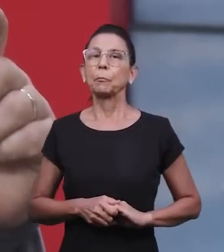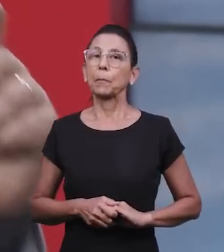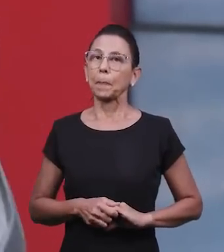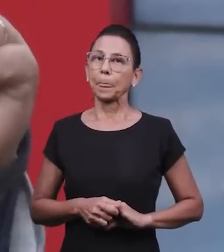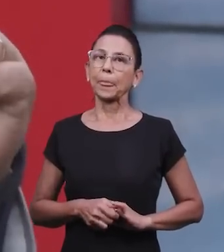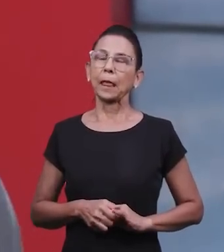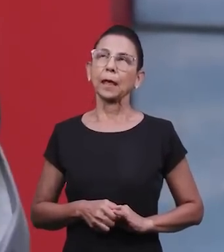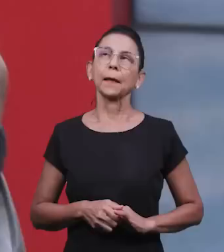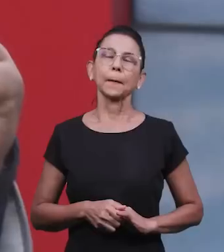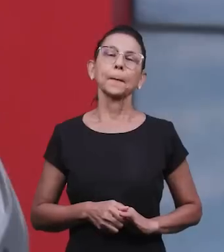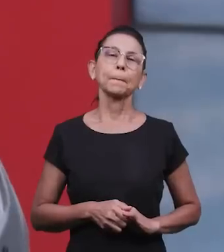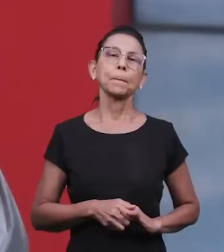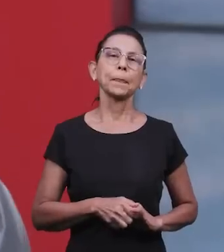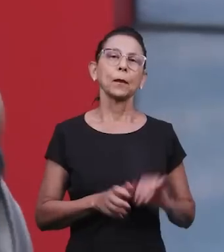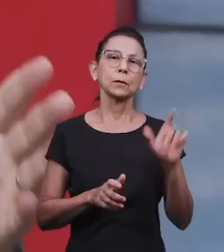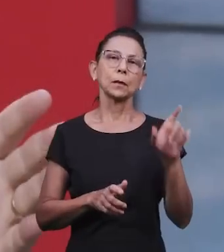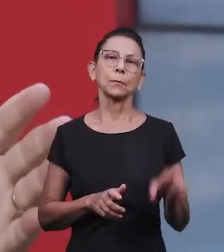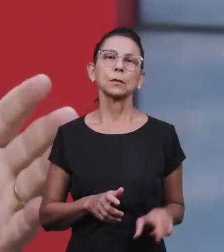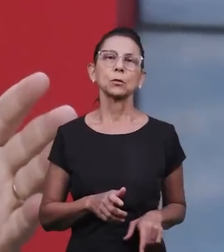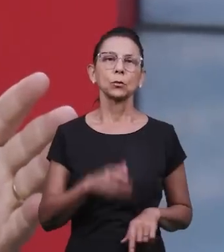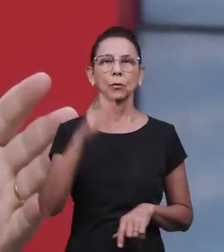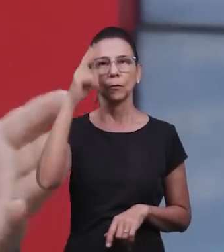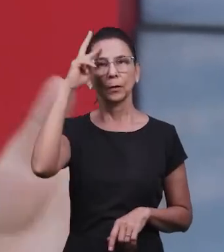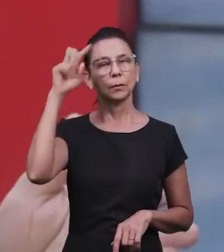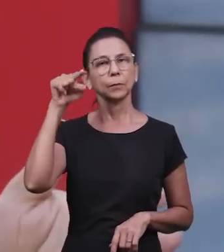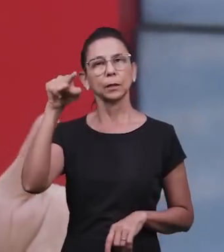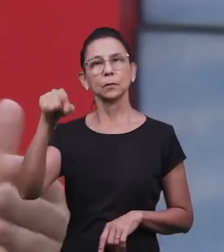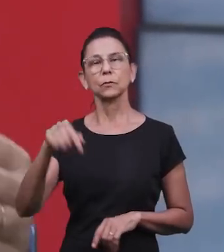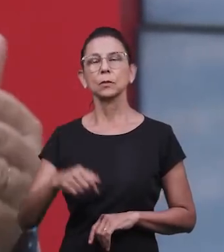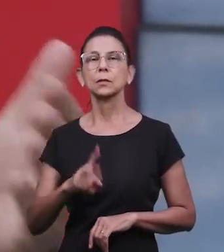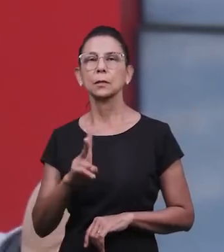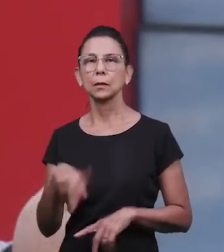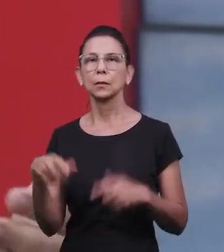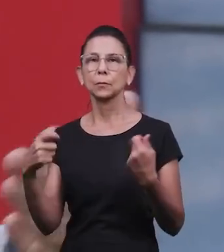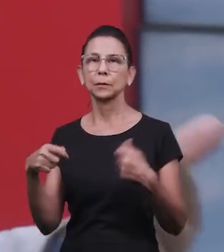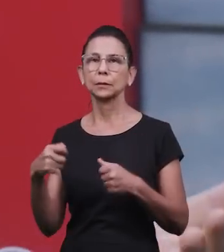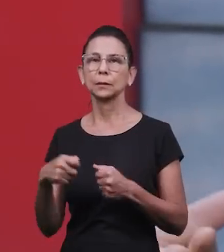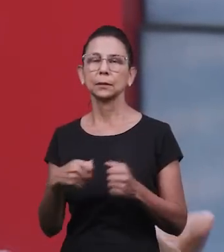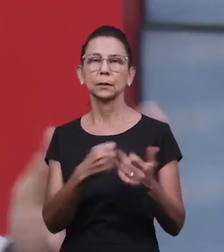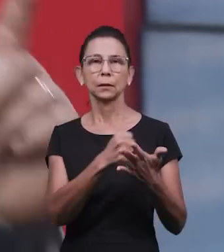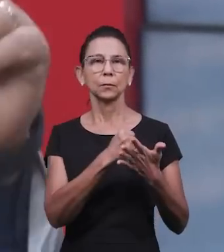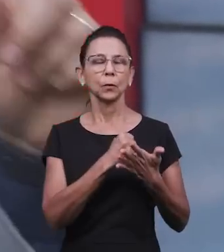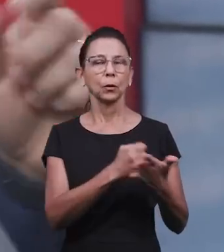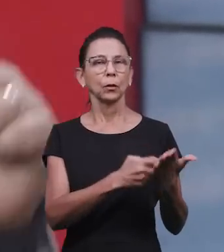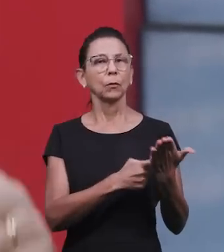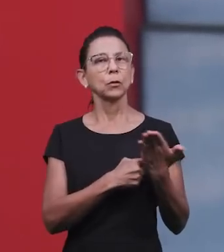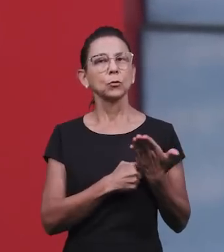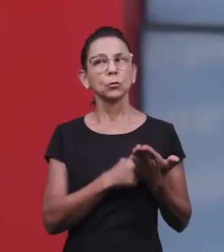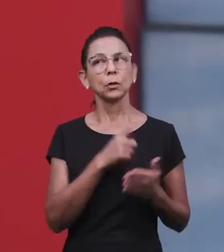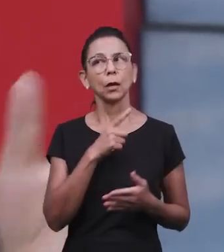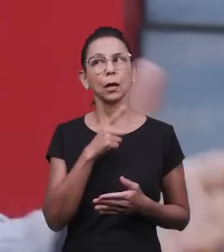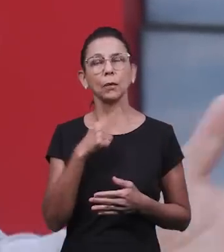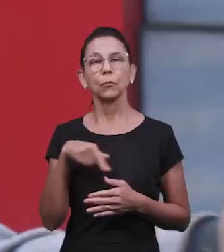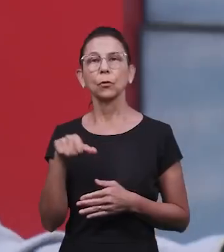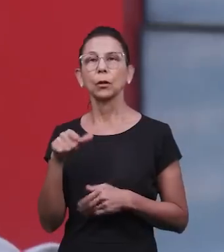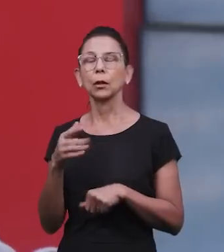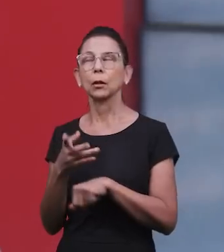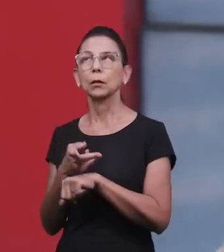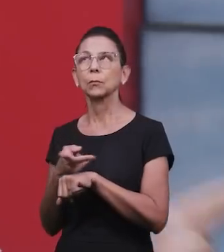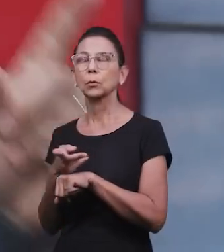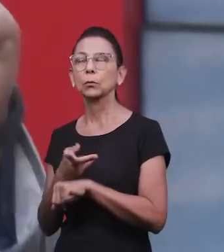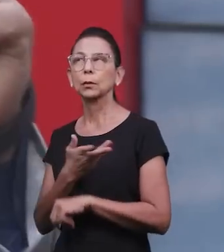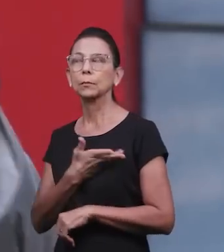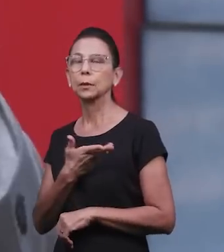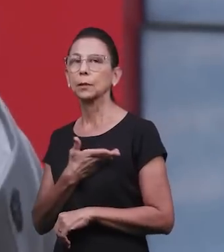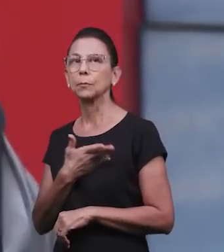de você e vai falar assim, olha, eu estou precisando de uma oração, estou precisando de um apoio, estou precisando de uma palavra, eu vou procurar minha amiga,